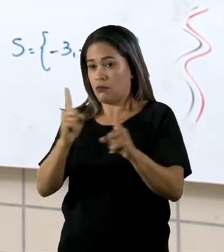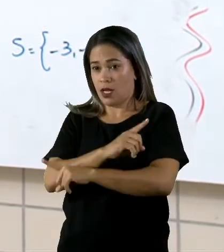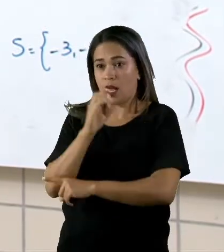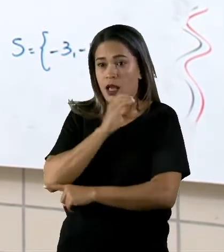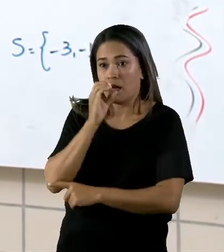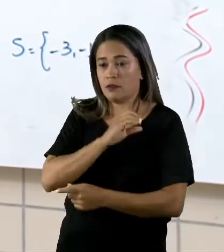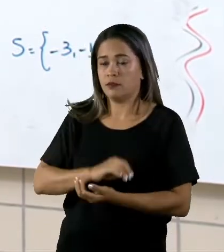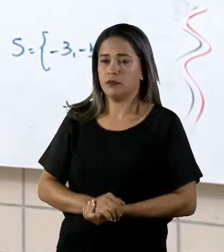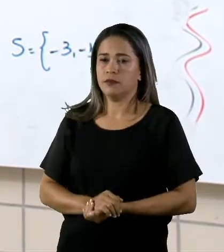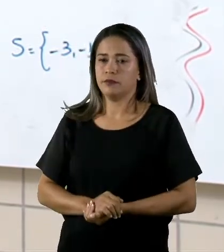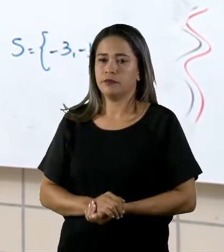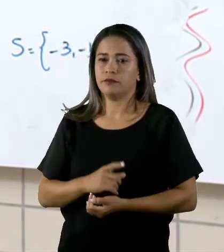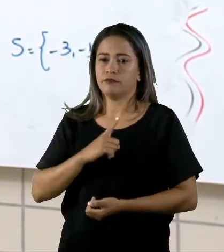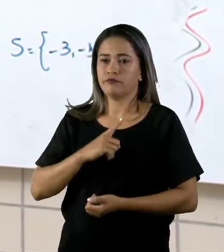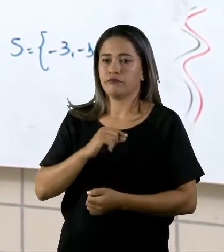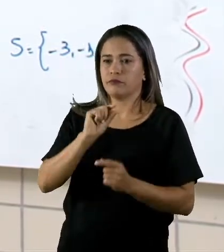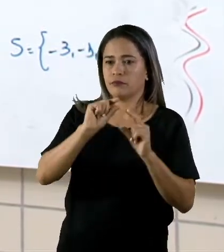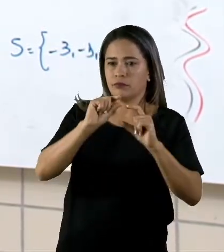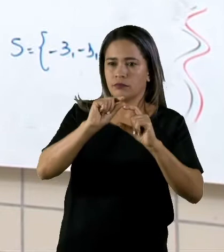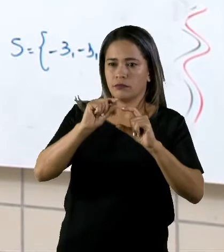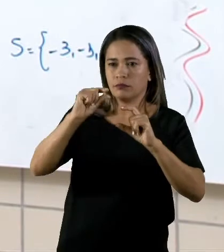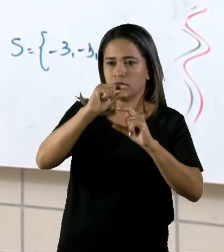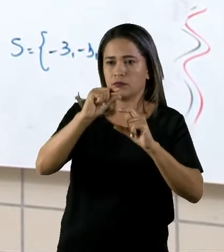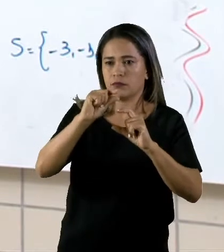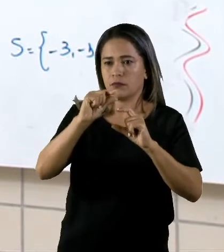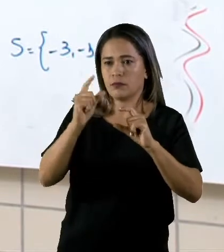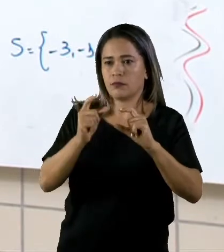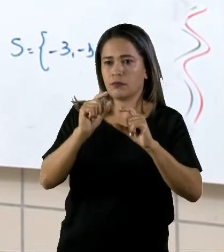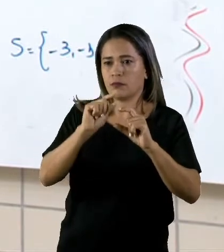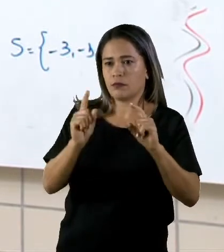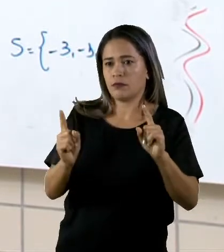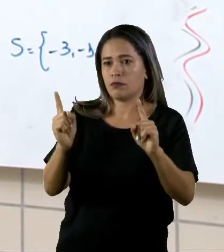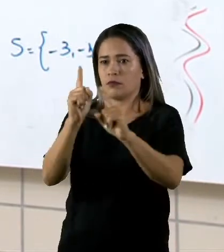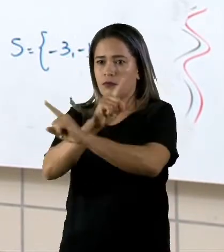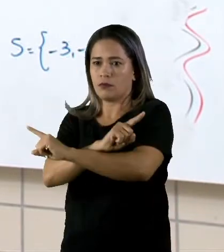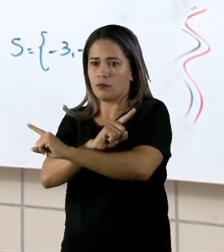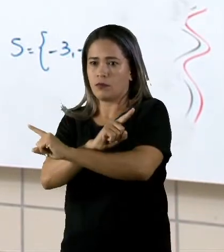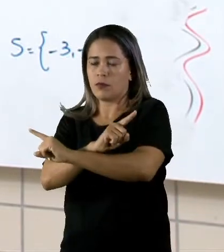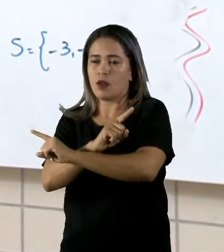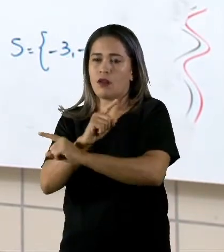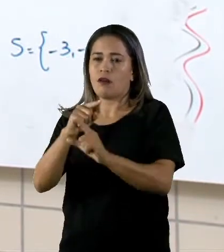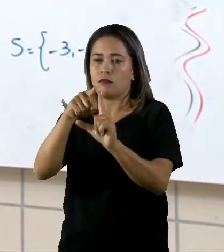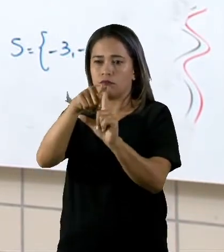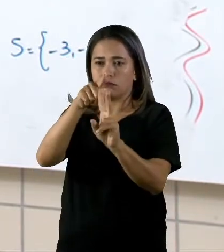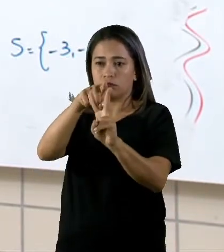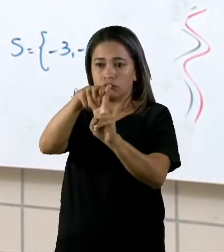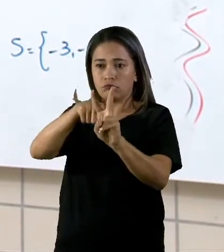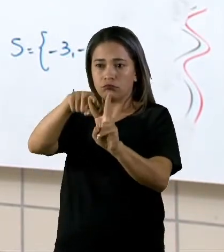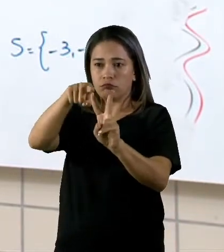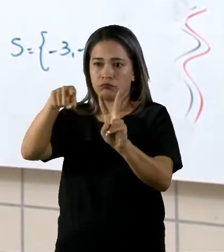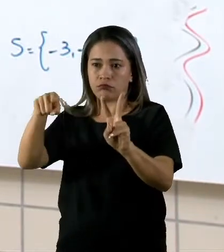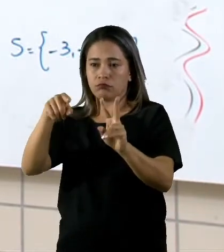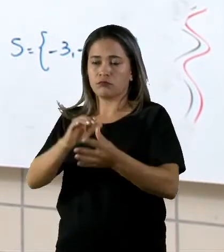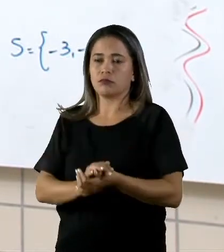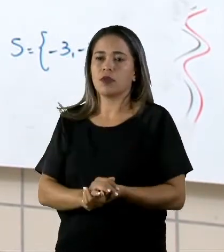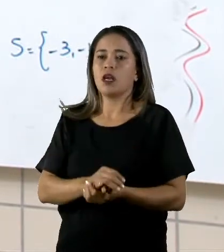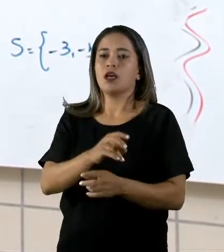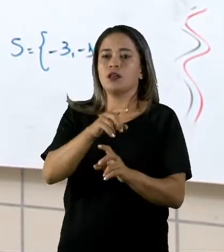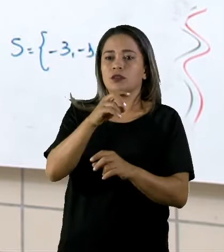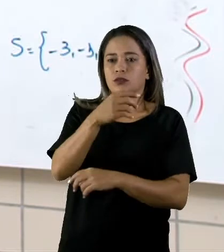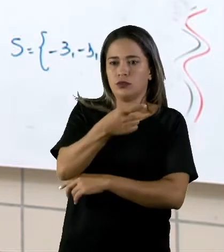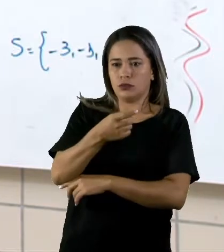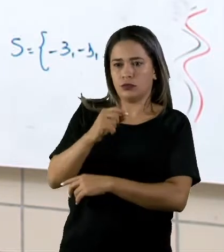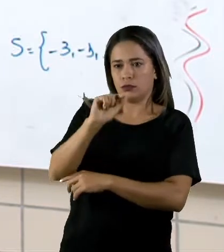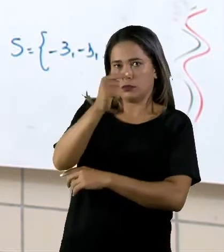O que é potência passa para o outro lado em forma de raiz quadrada. Não foi isso que a gente viu? Então, x ao quadrado é igual a 1